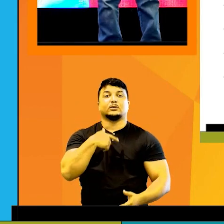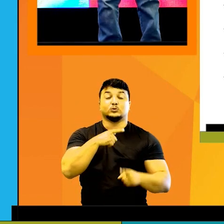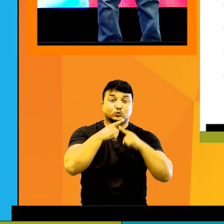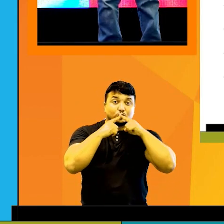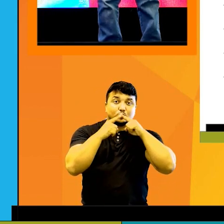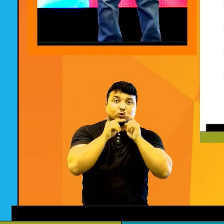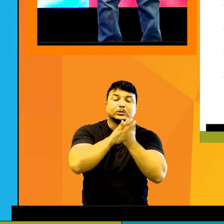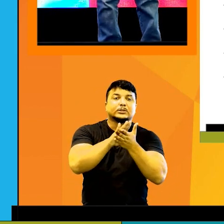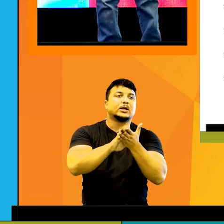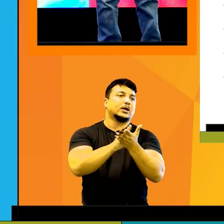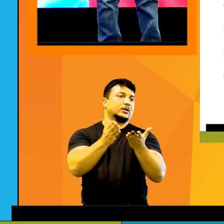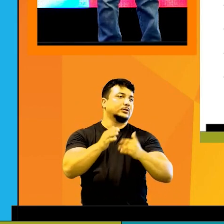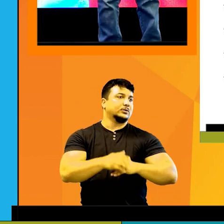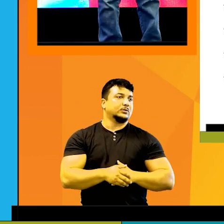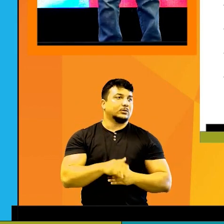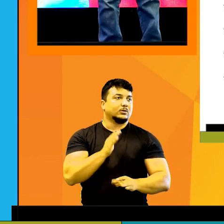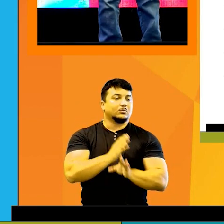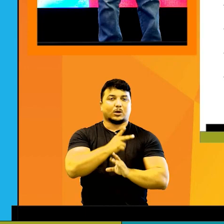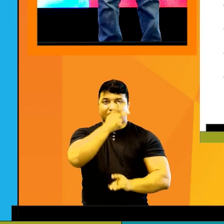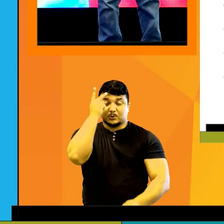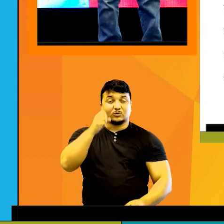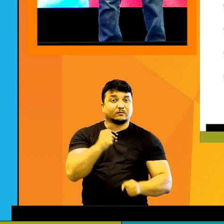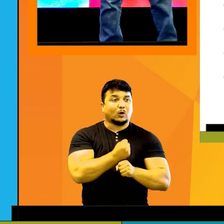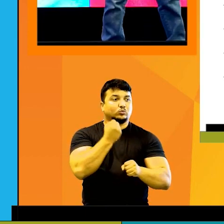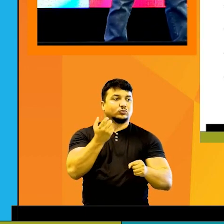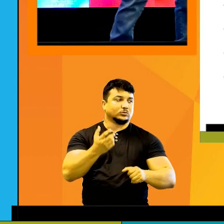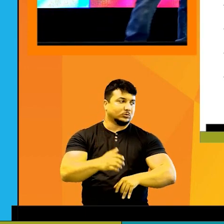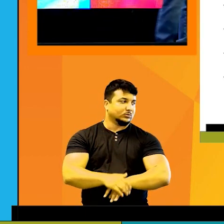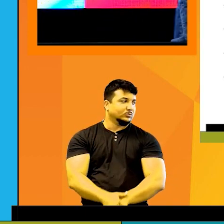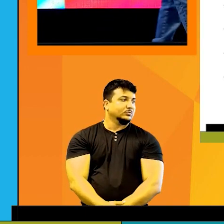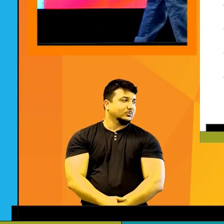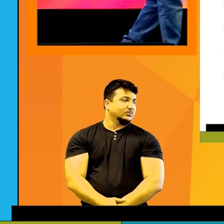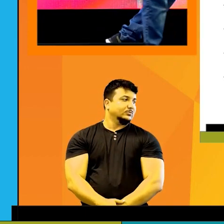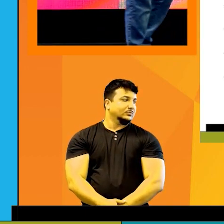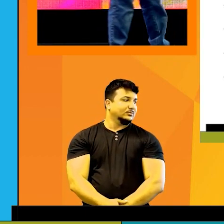jura. Isso é cor de gente de cafajeste.